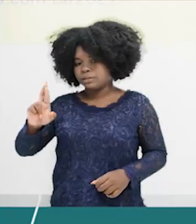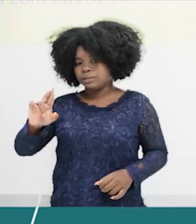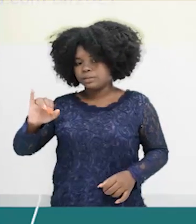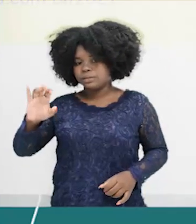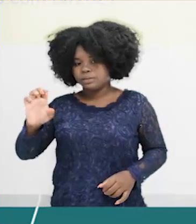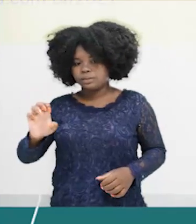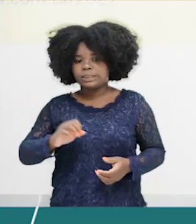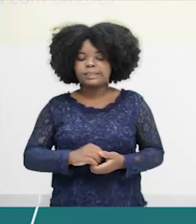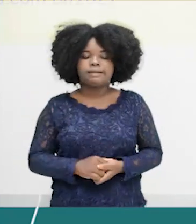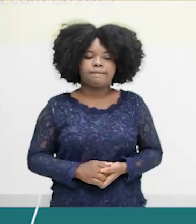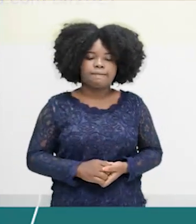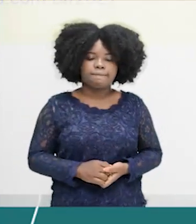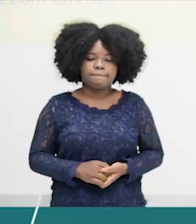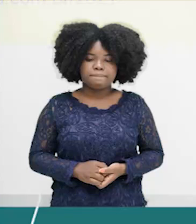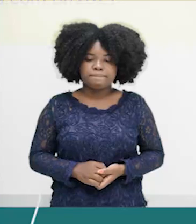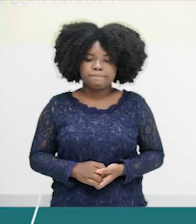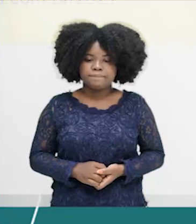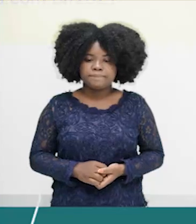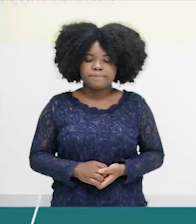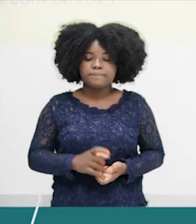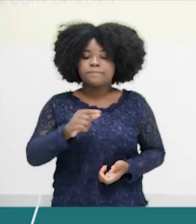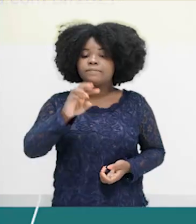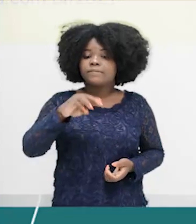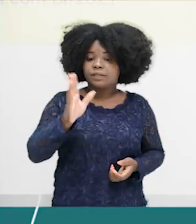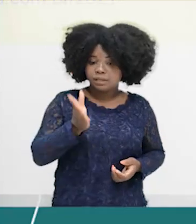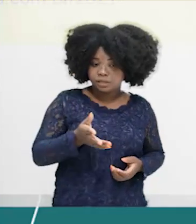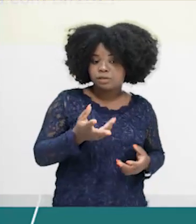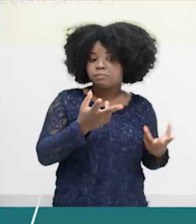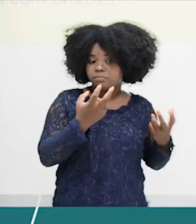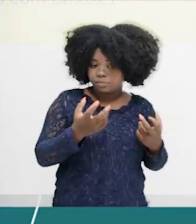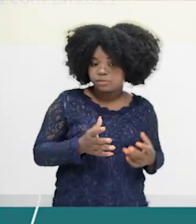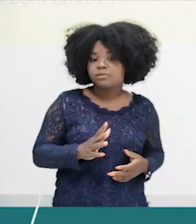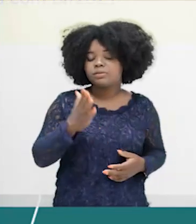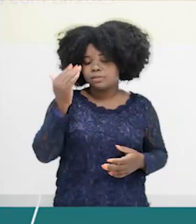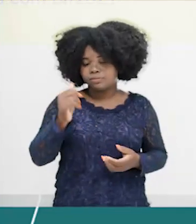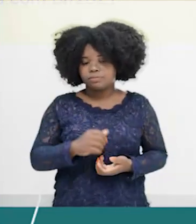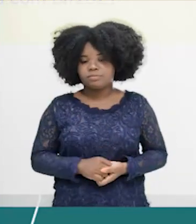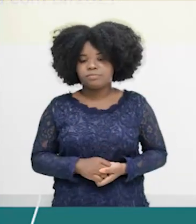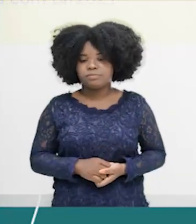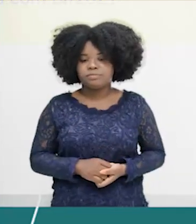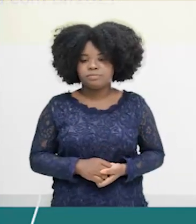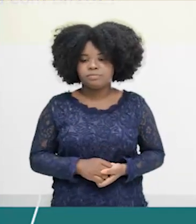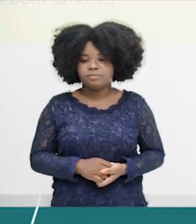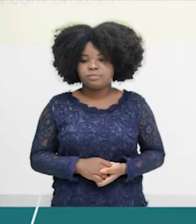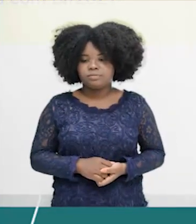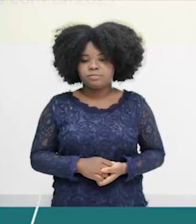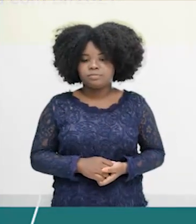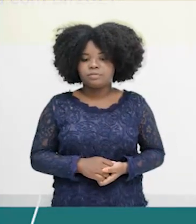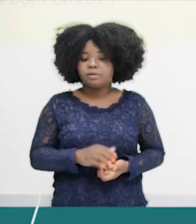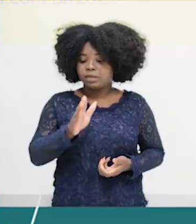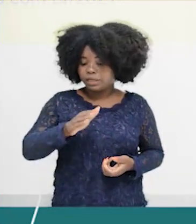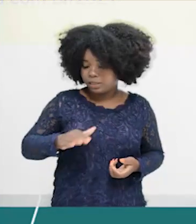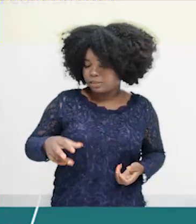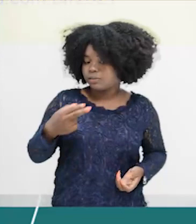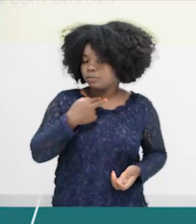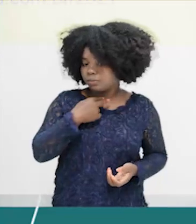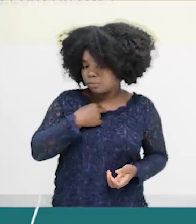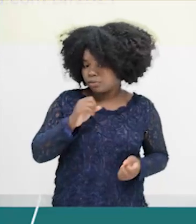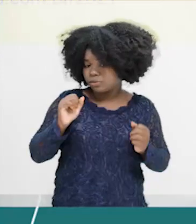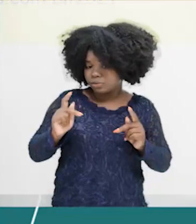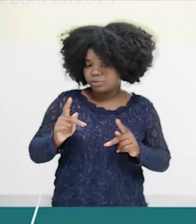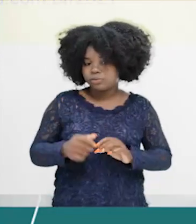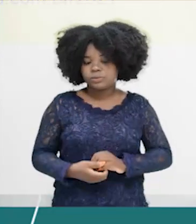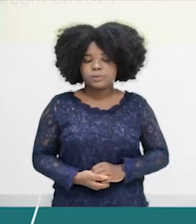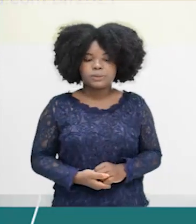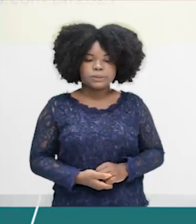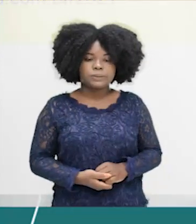primeiro em quadrinho para depois virar série. Quem já assistiu sabe o que eu estou falando. Não sugiro para crianças esse tipo de